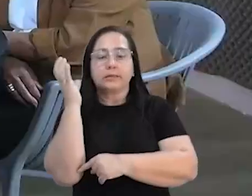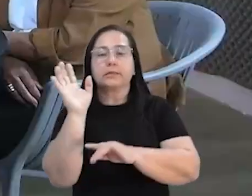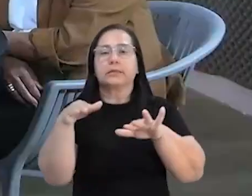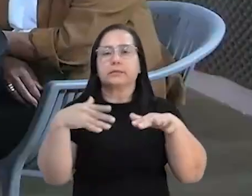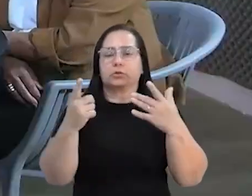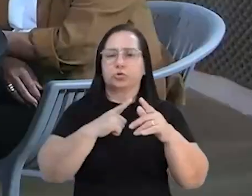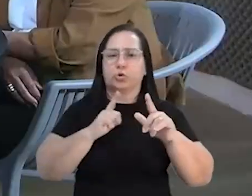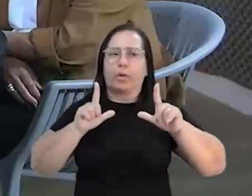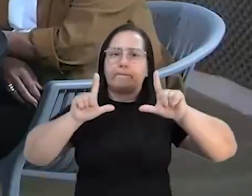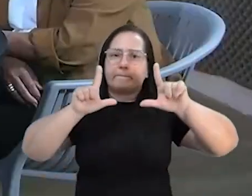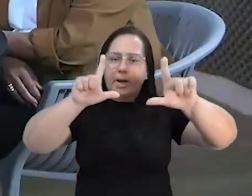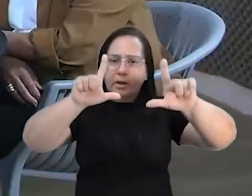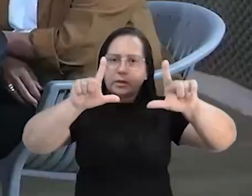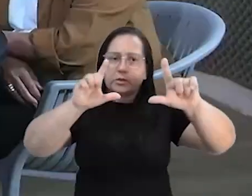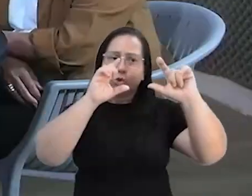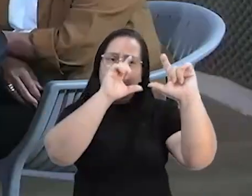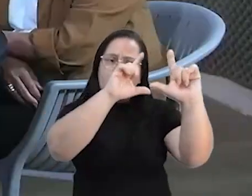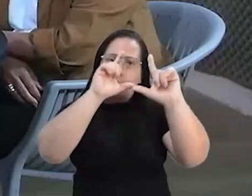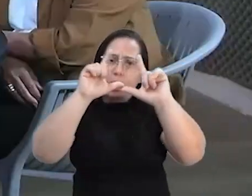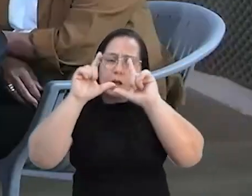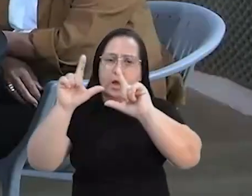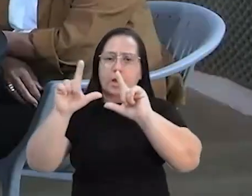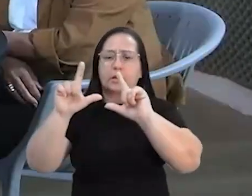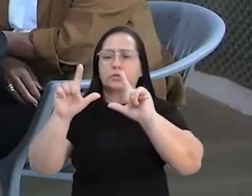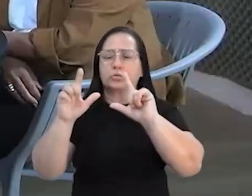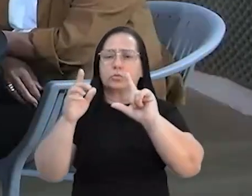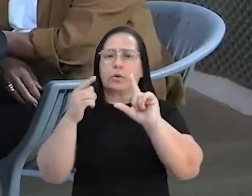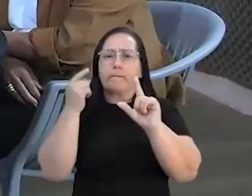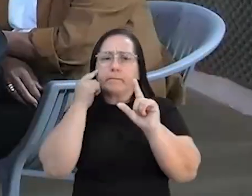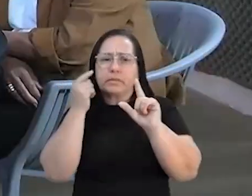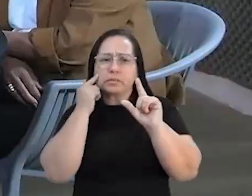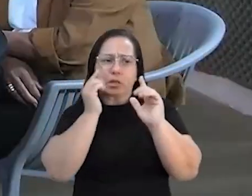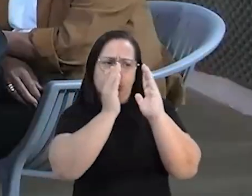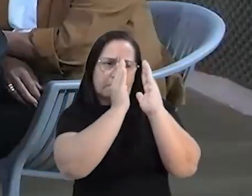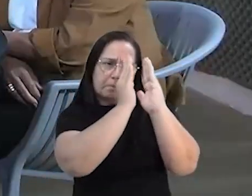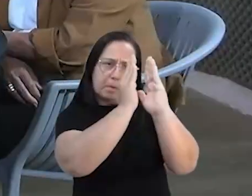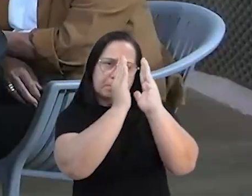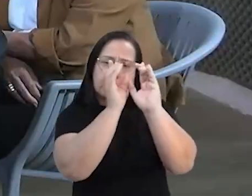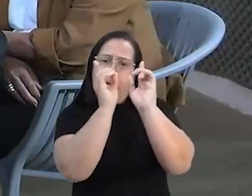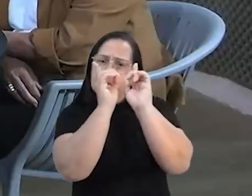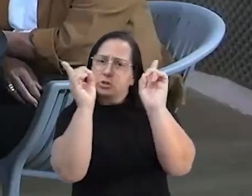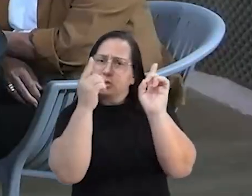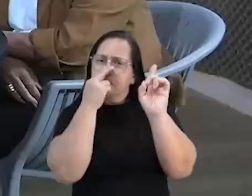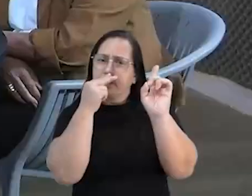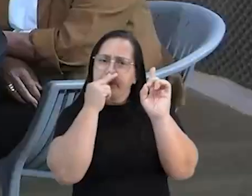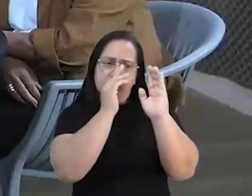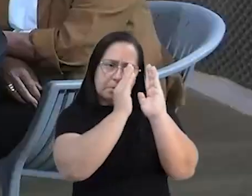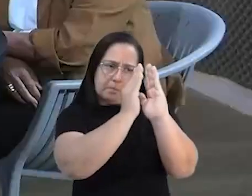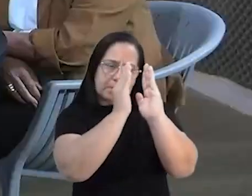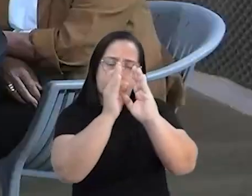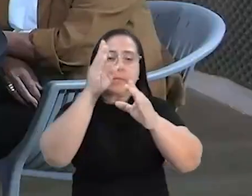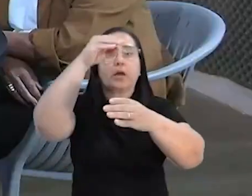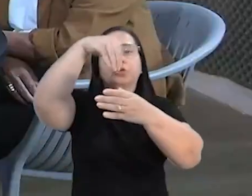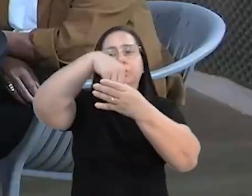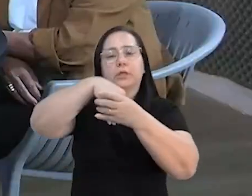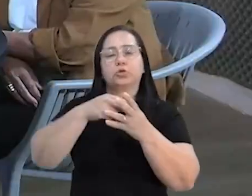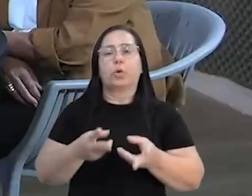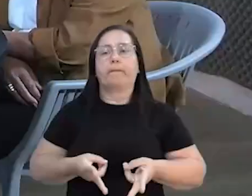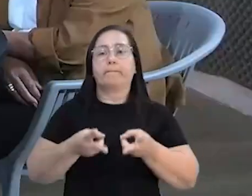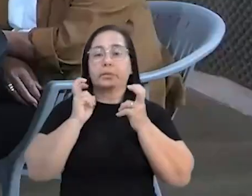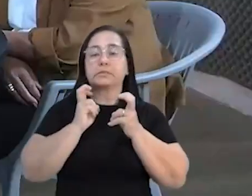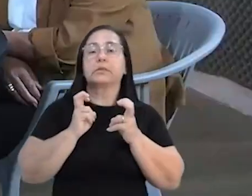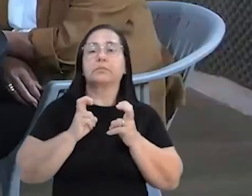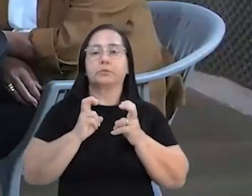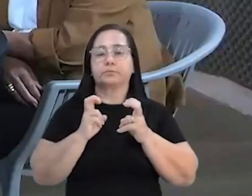com quadros, e esses quadros estão milimetricamente pensados para estarem na mesma distância um do outro, mas dentro desses quadros a gente vê formas